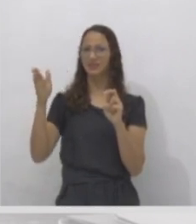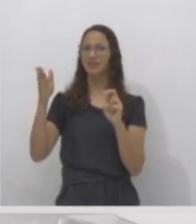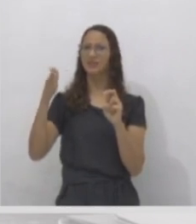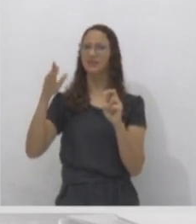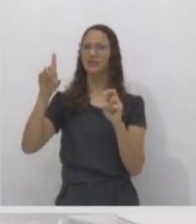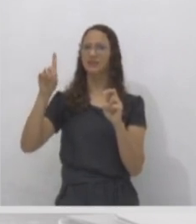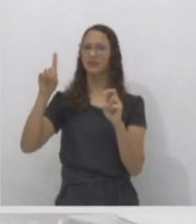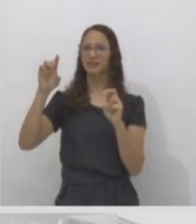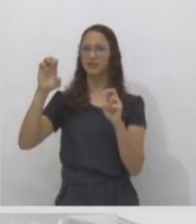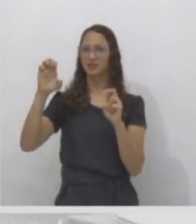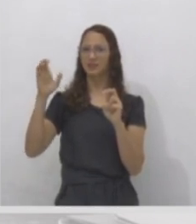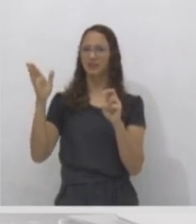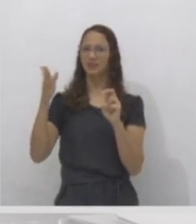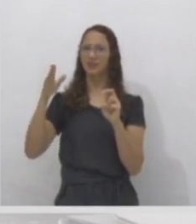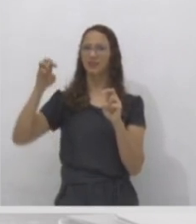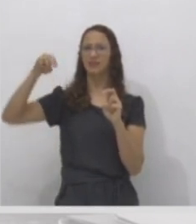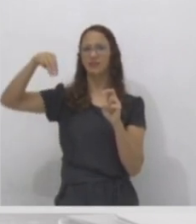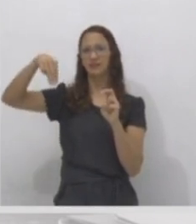de